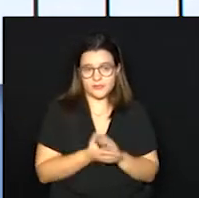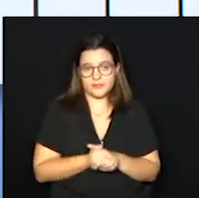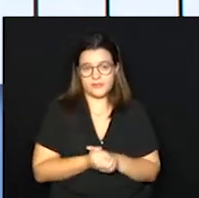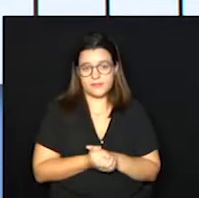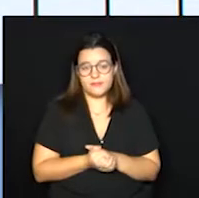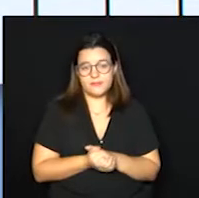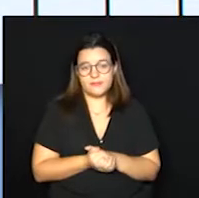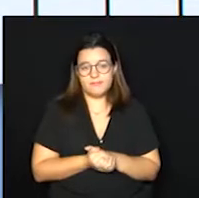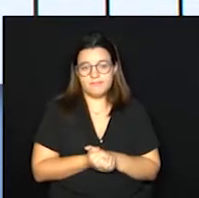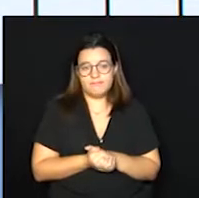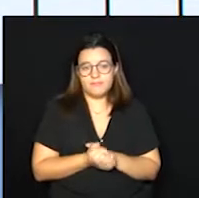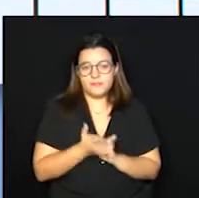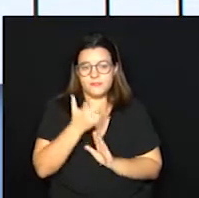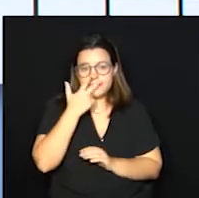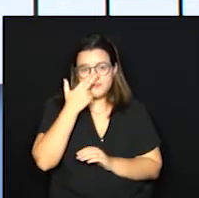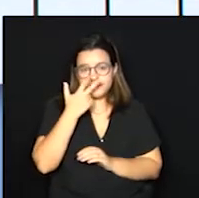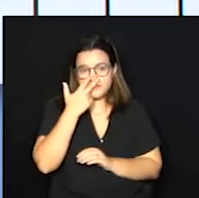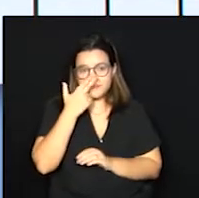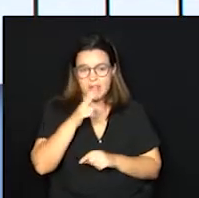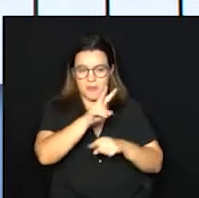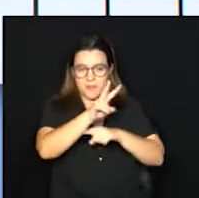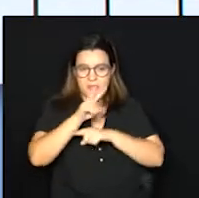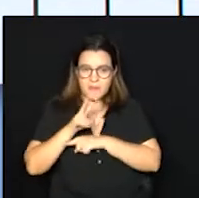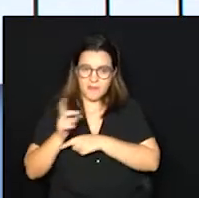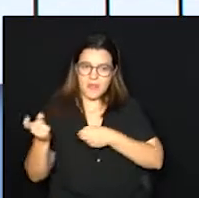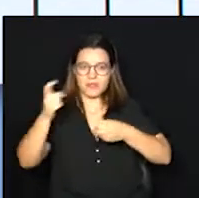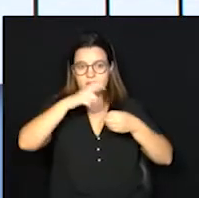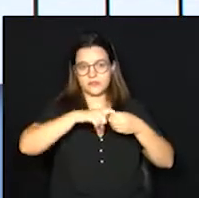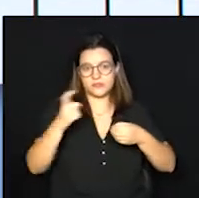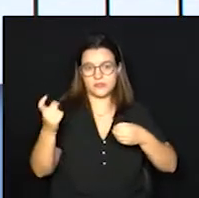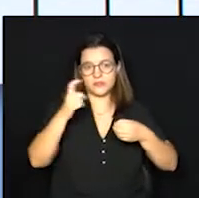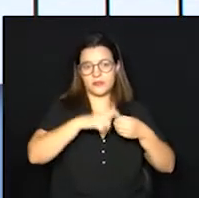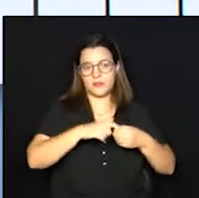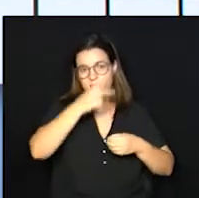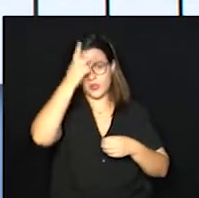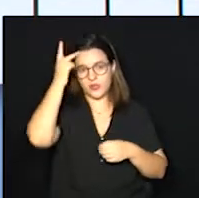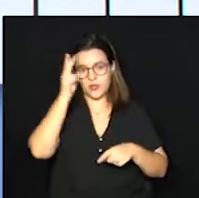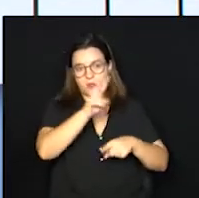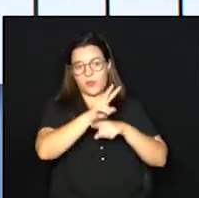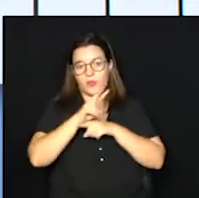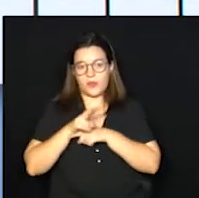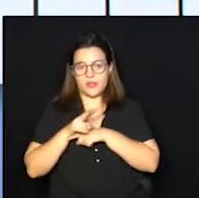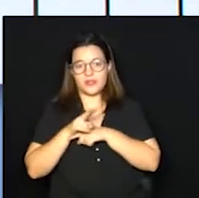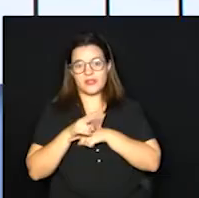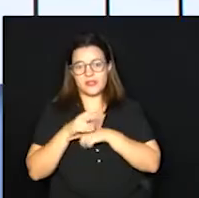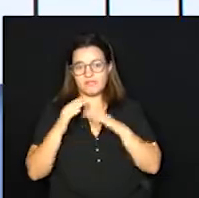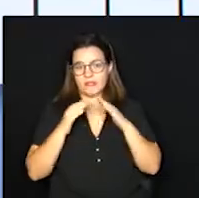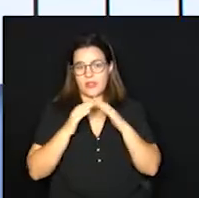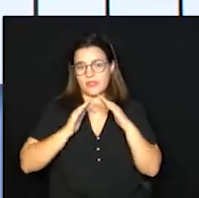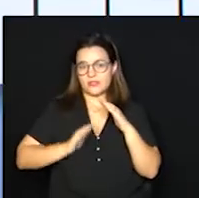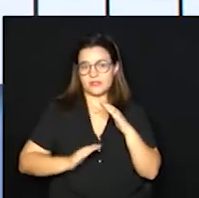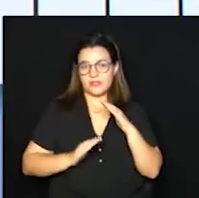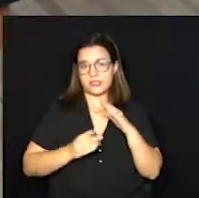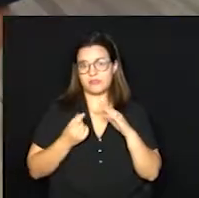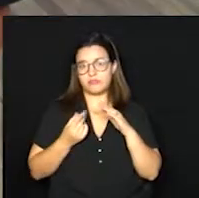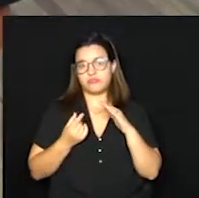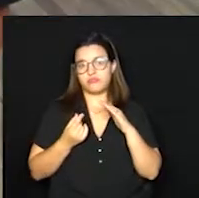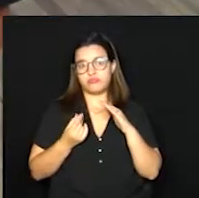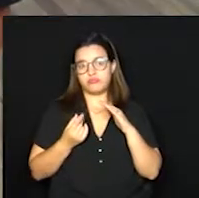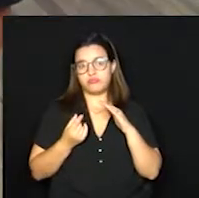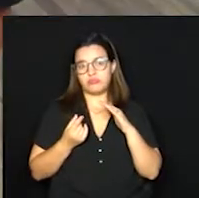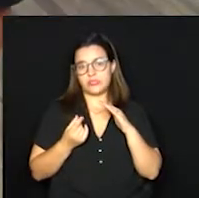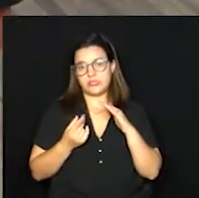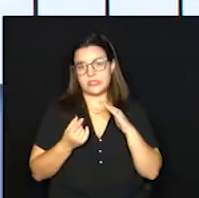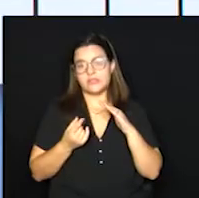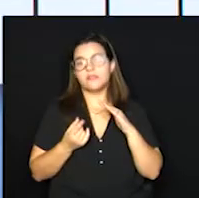fase de devolução de empréstimos de livros. Teve muita gente que emprestou livro antes da pandemia, acabou ficando com